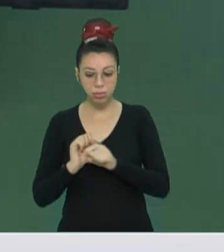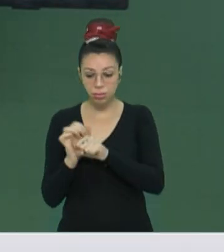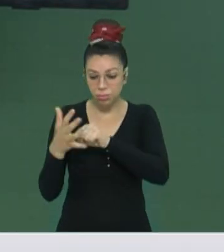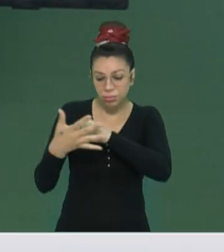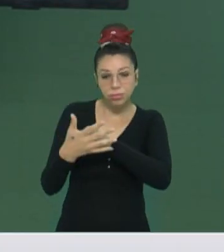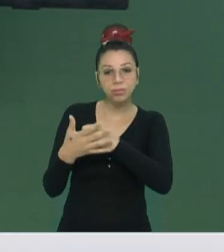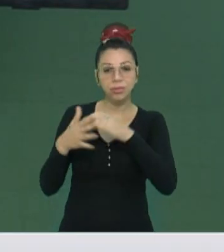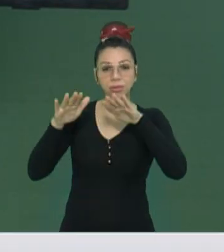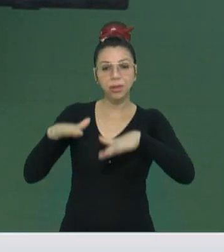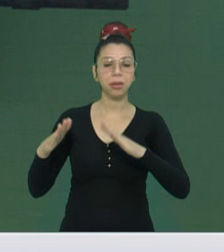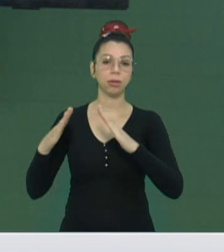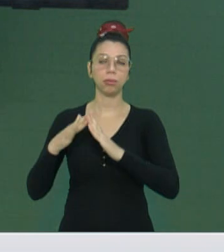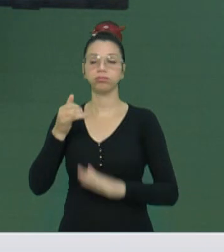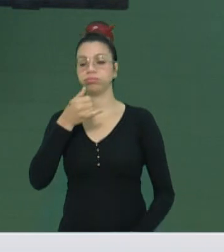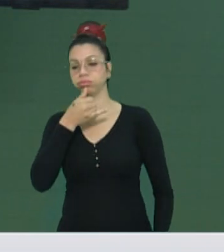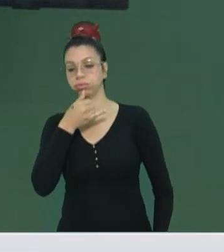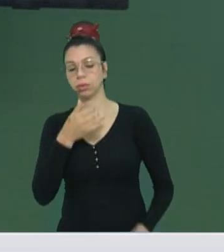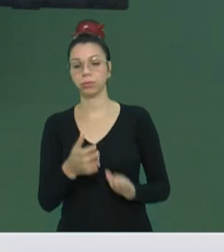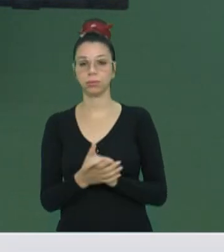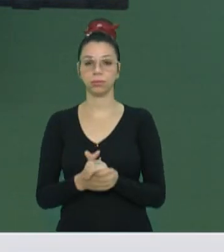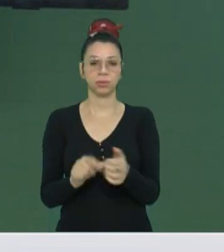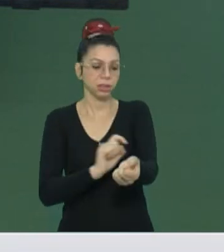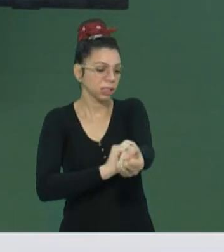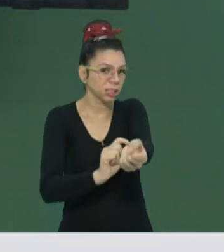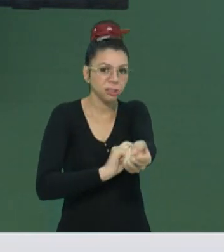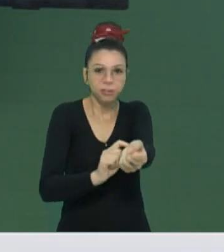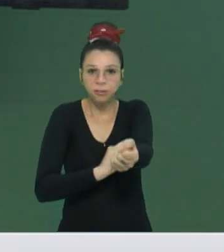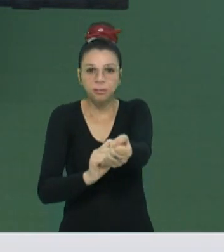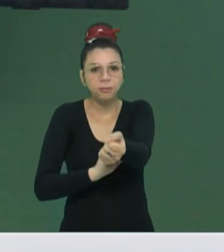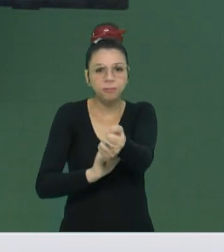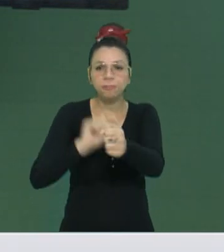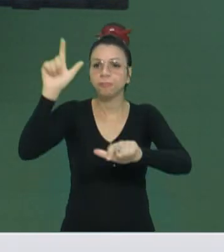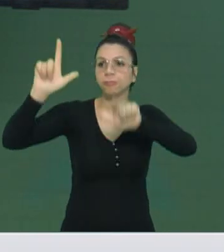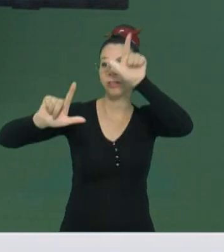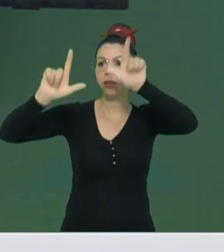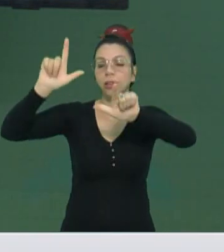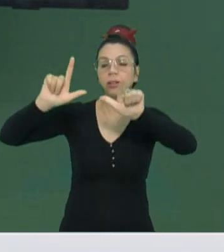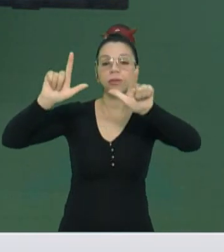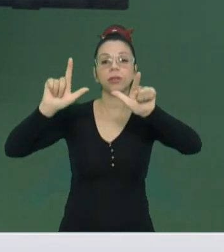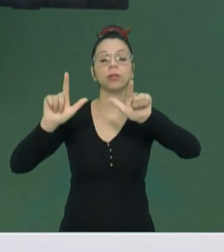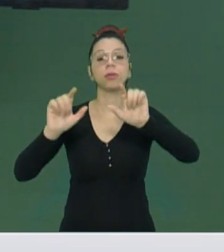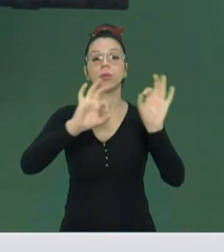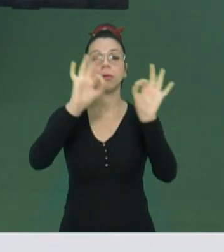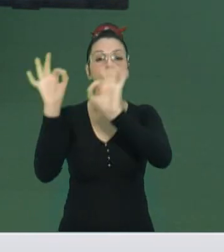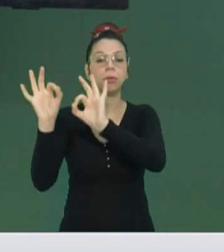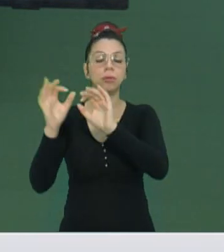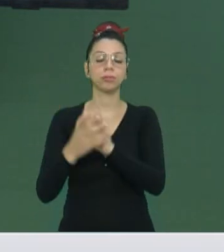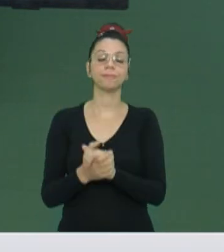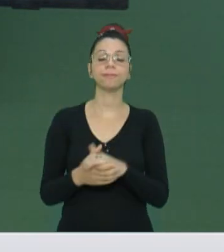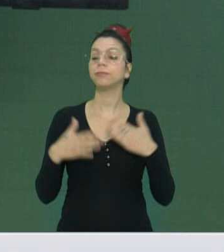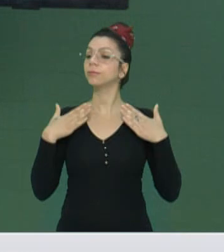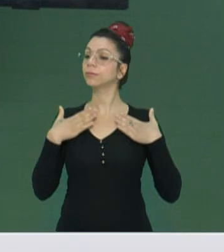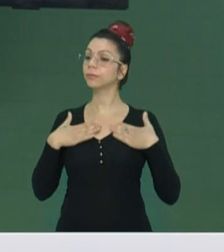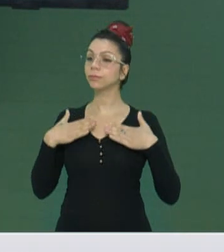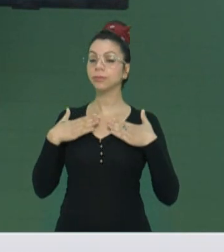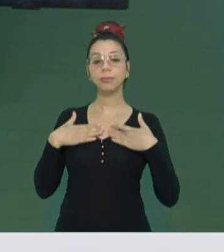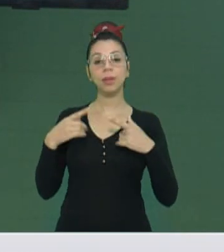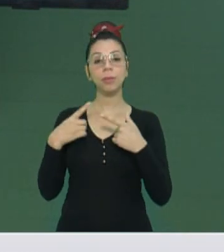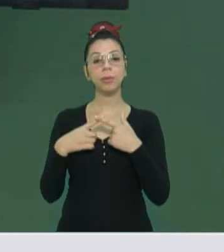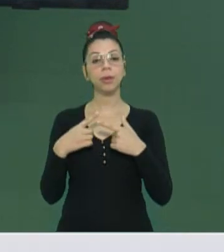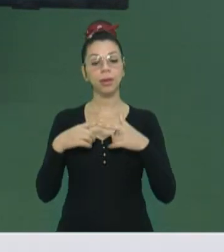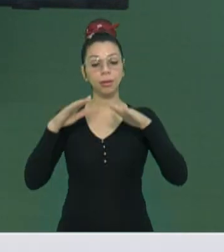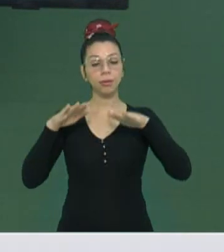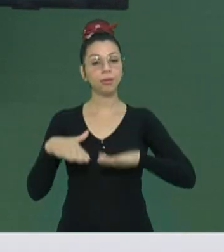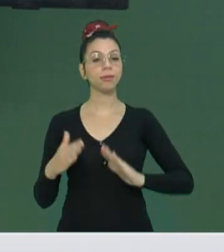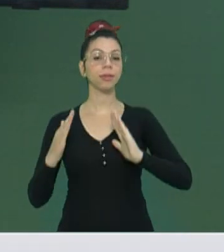pandemia. Letra C, irritado com a programação da TV. Letra D, tranquilo, pois está em